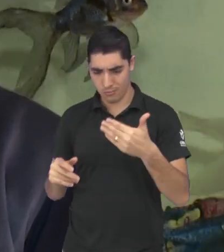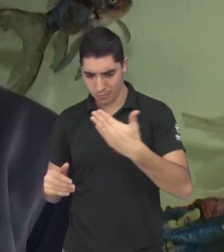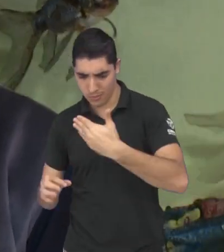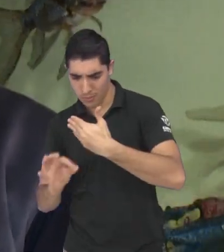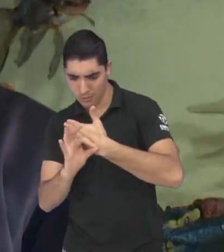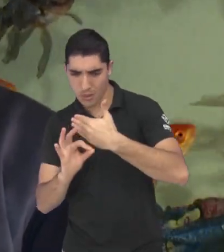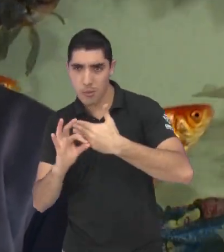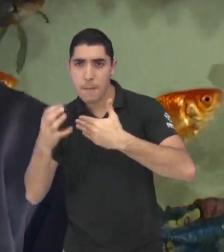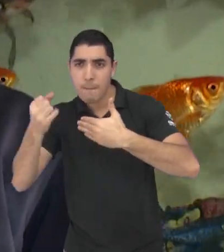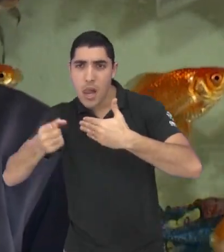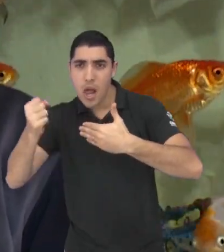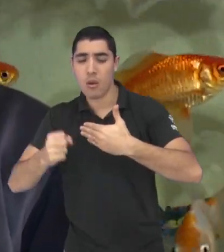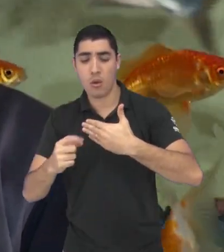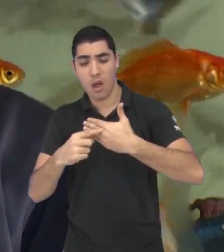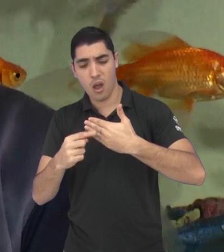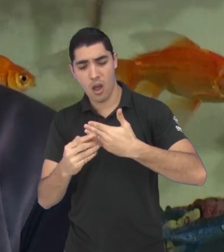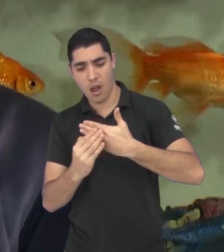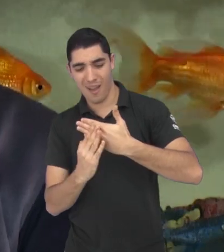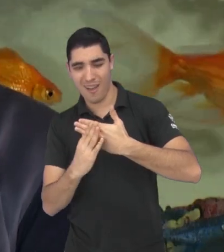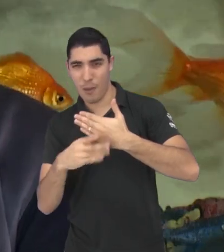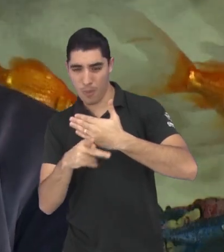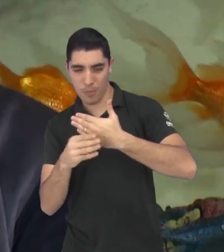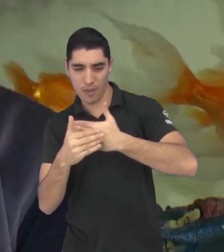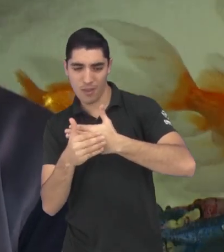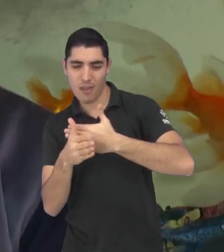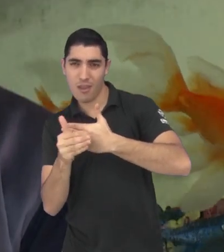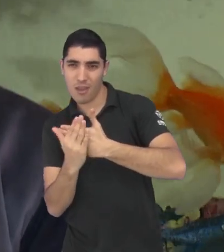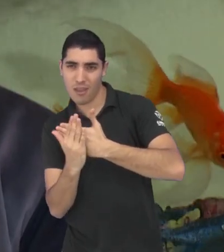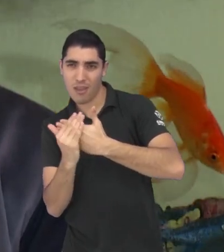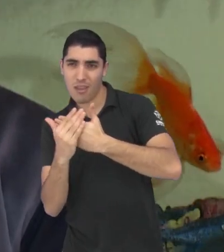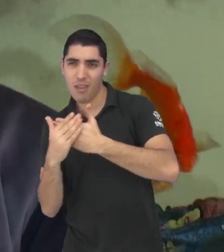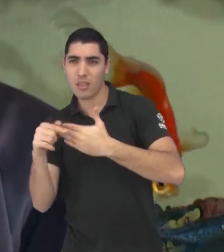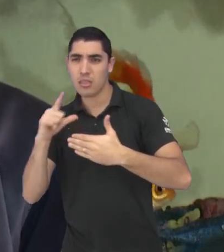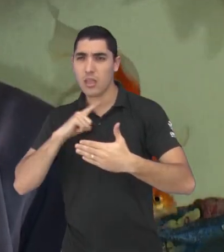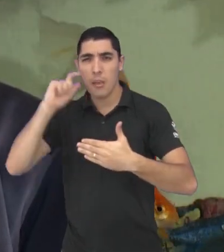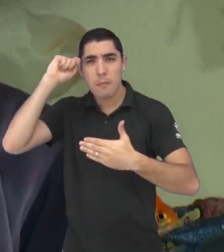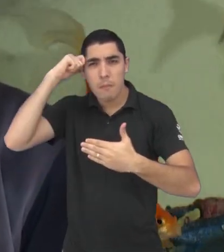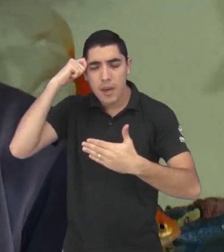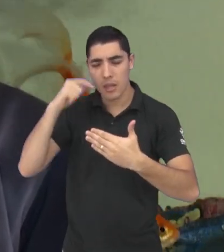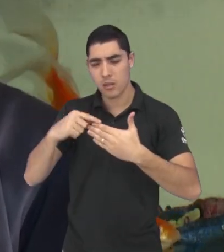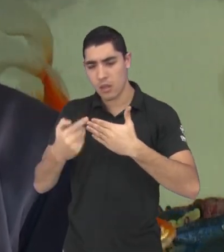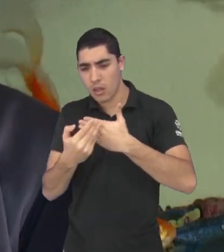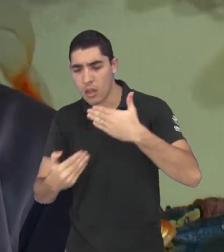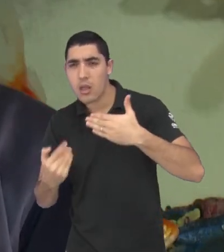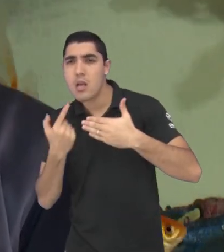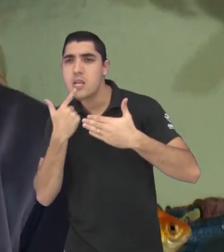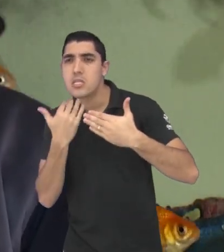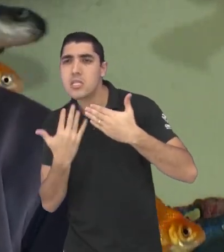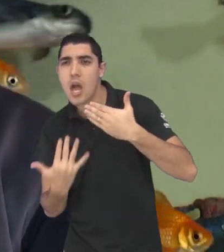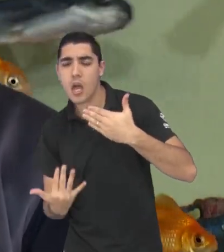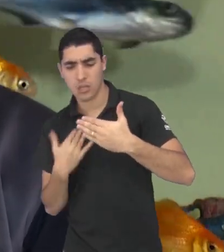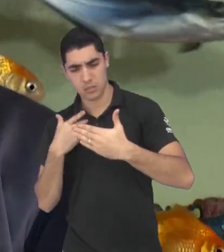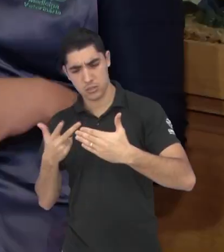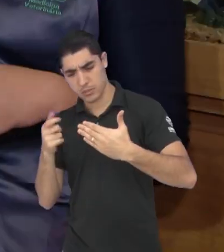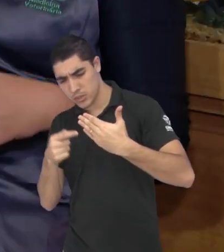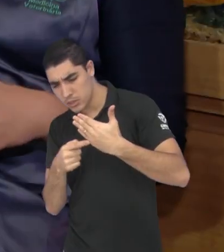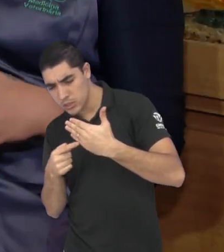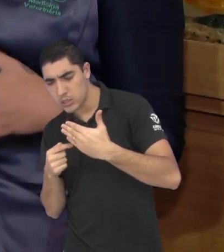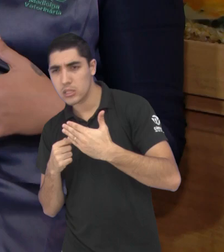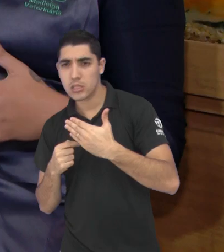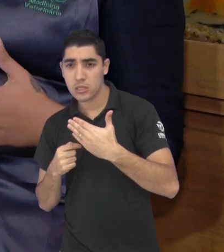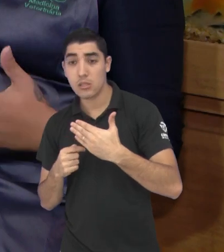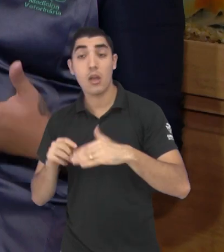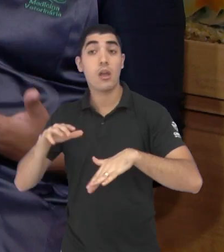pontinhos brancos, a própria nadadeira está meio queimadinha, ou uns cortes, sangue, e